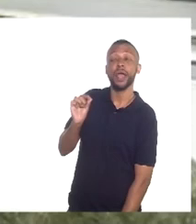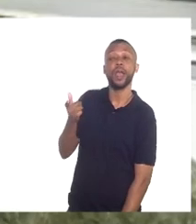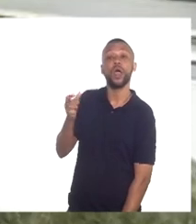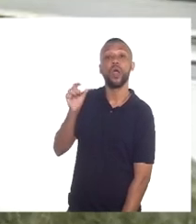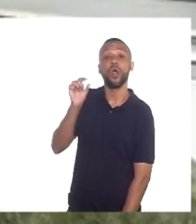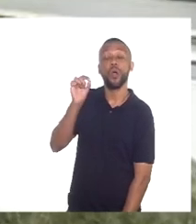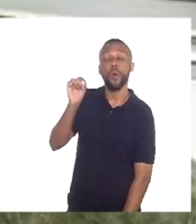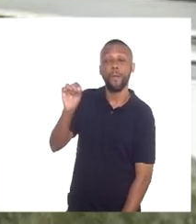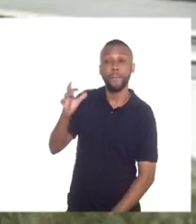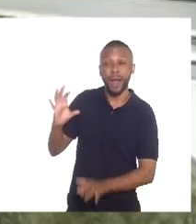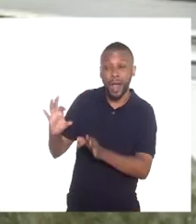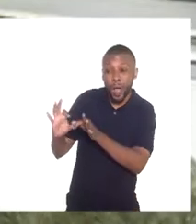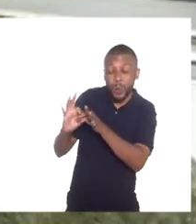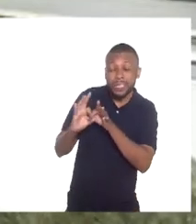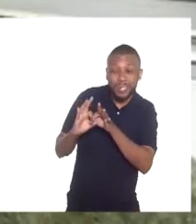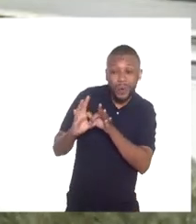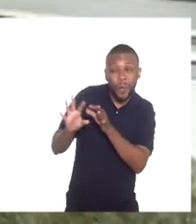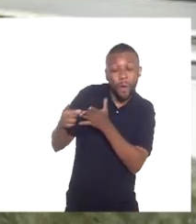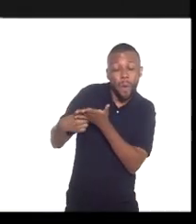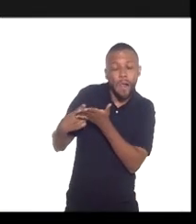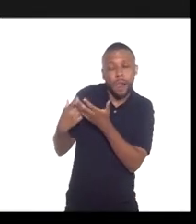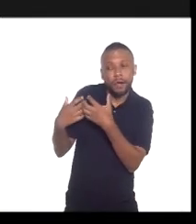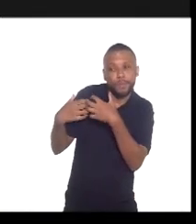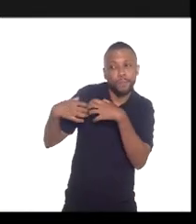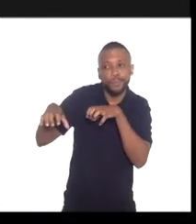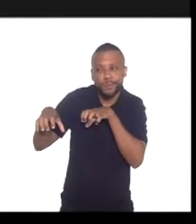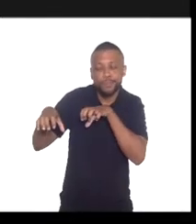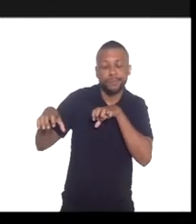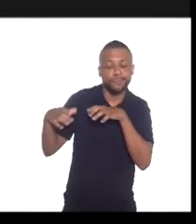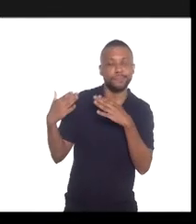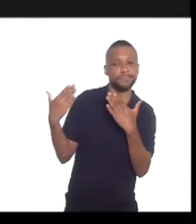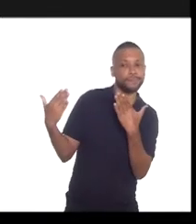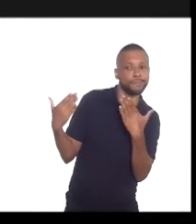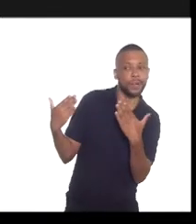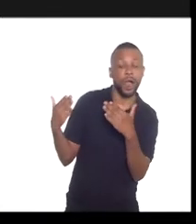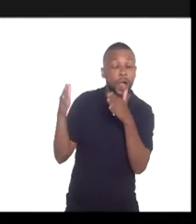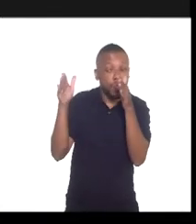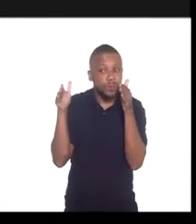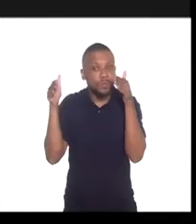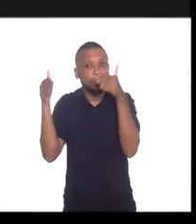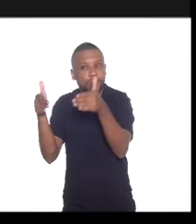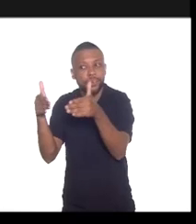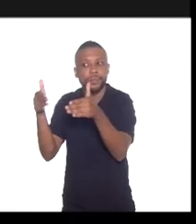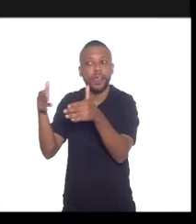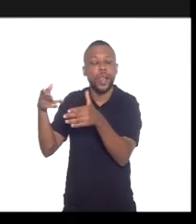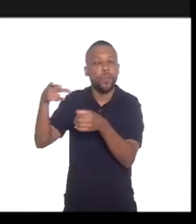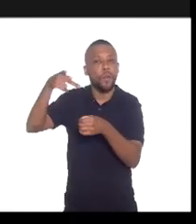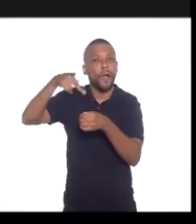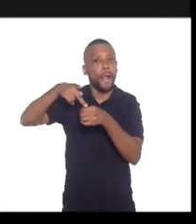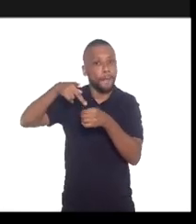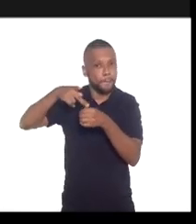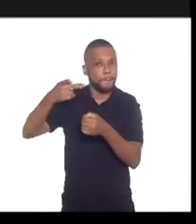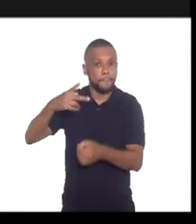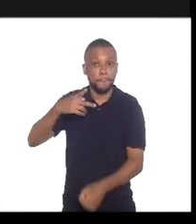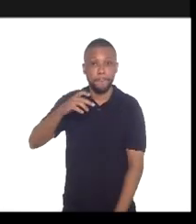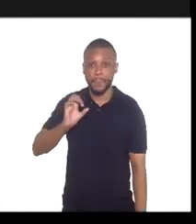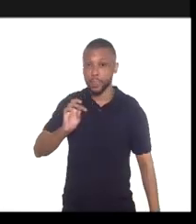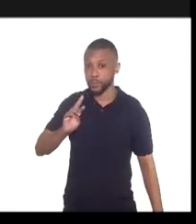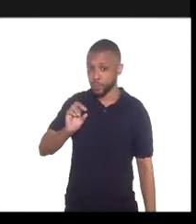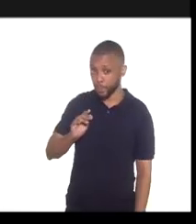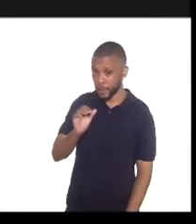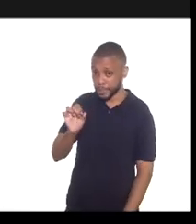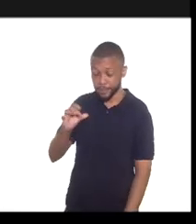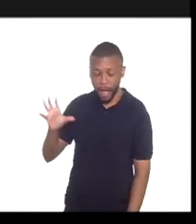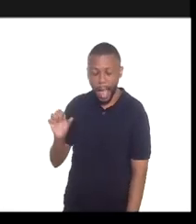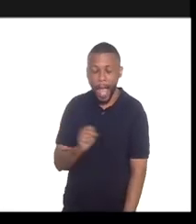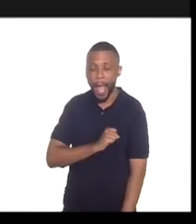litigiosa, viu? Não estou falando especificamente da Petrobras. Se eles se apaixonarem pelo Rio de